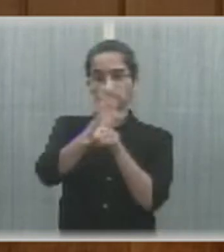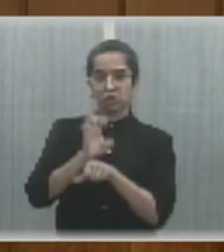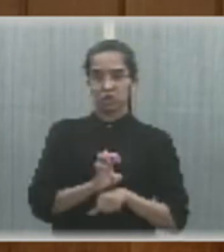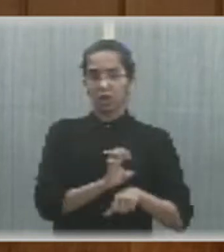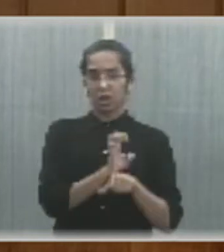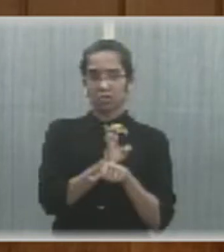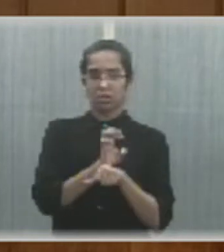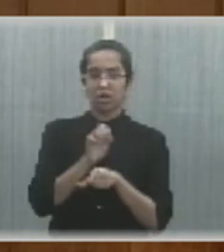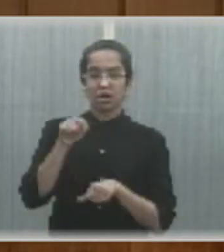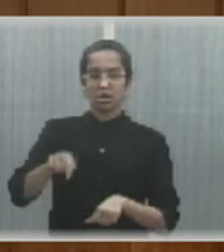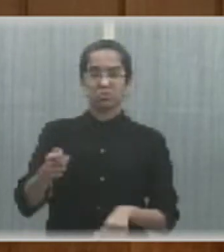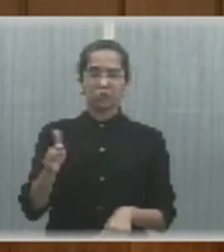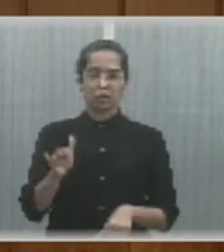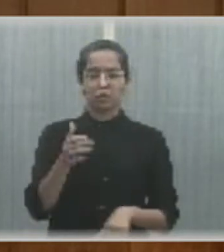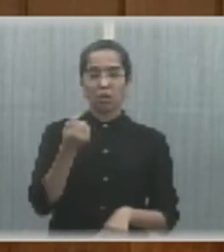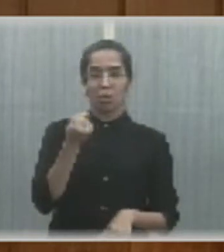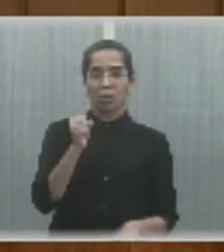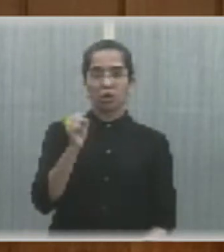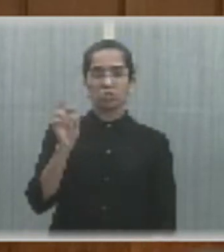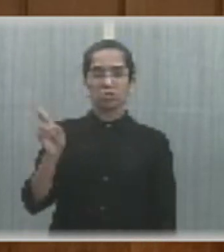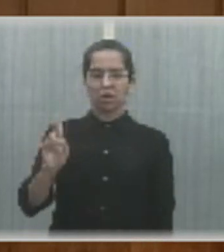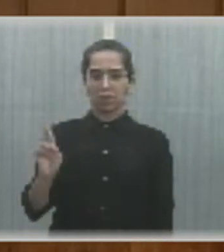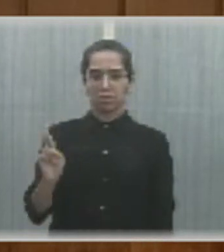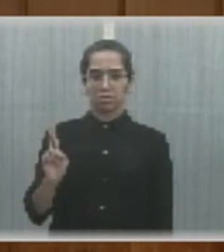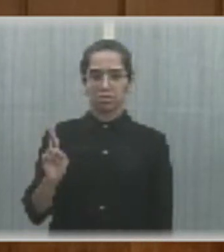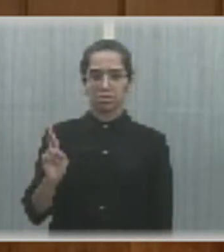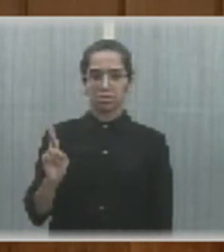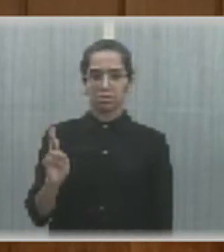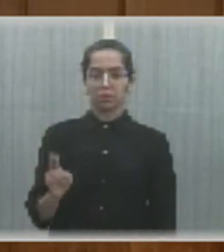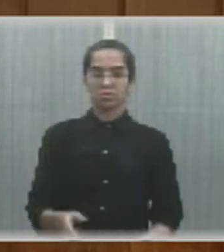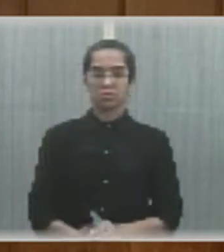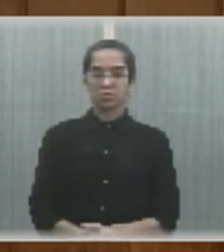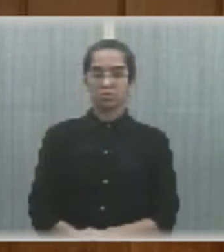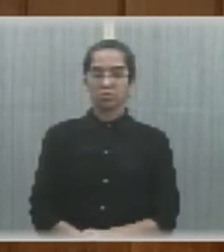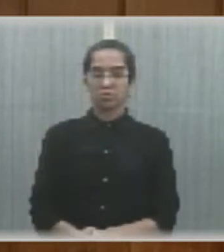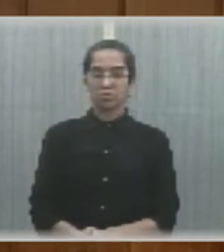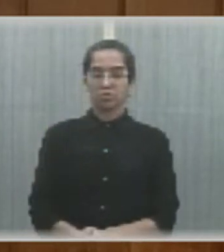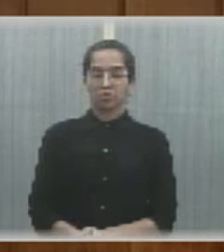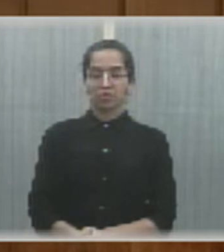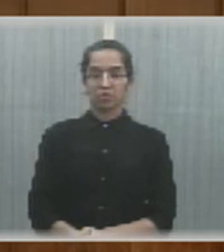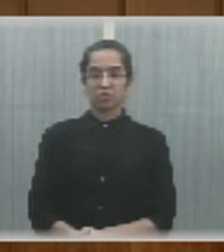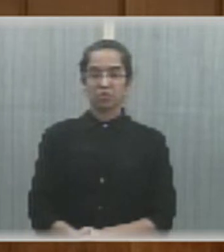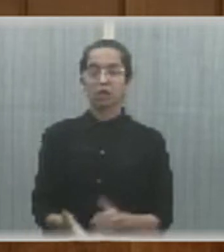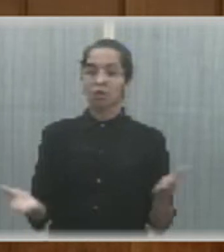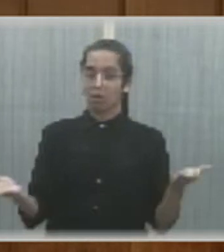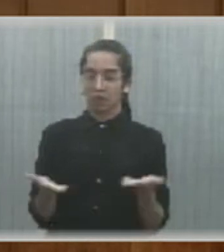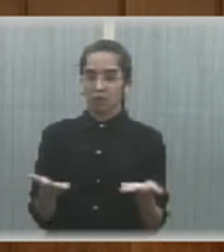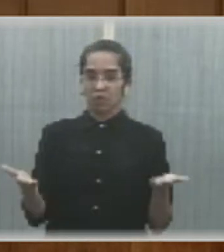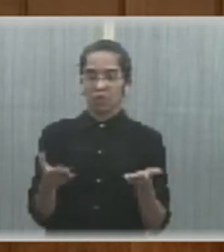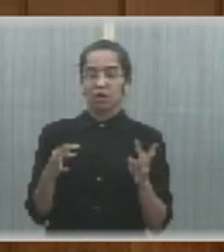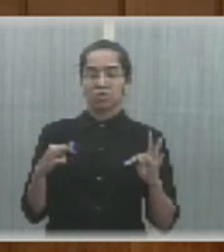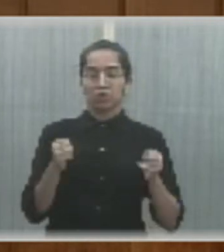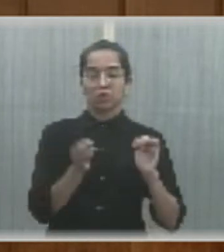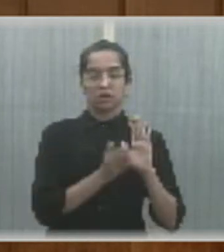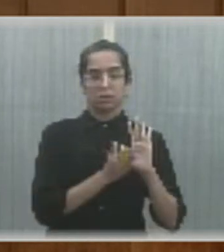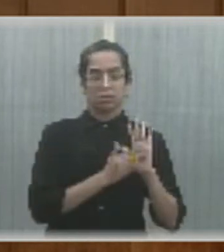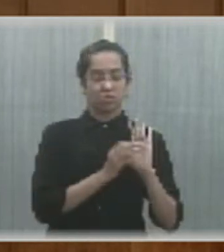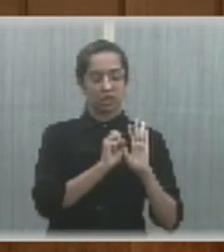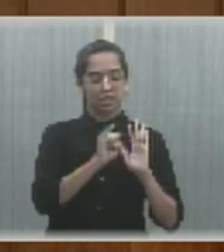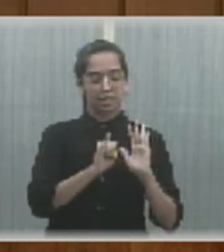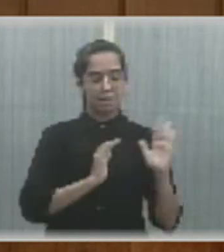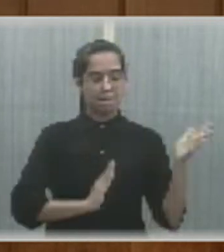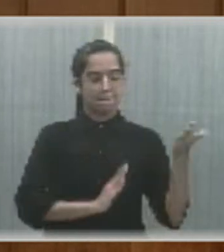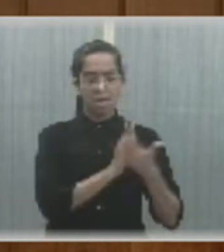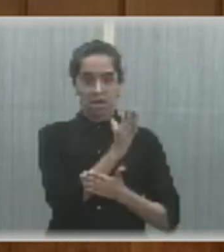valor médio de R$ 8,00, e que, com a implementação dessas propostas, ficará